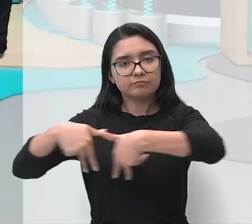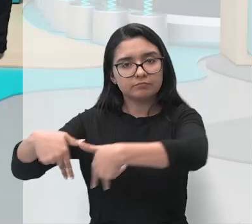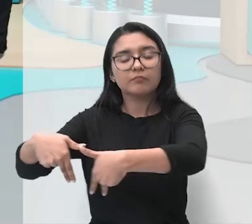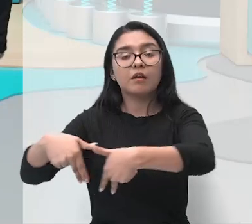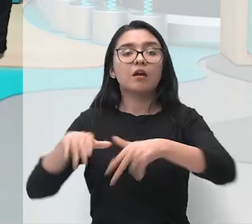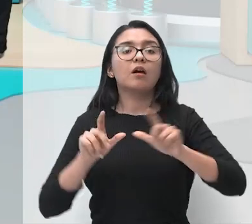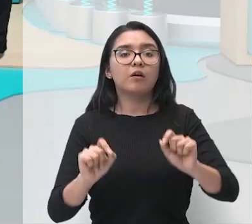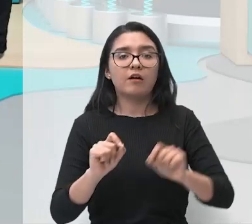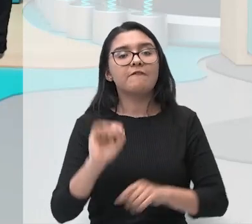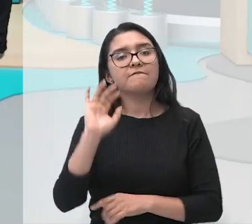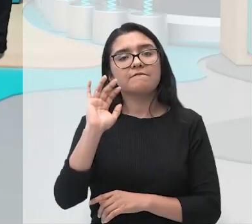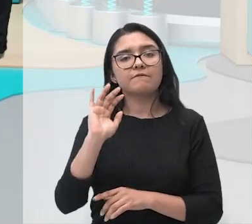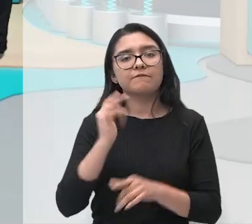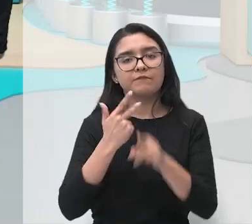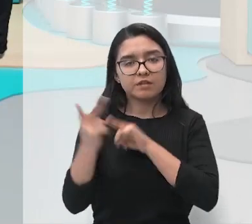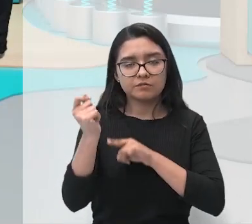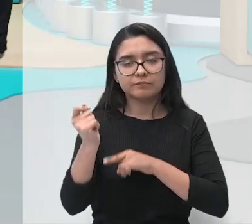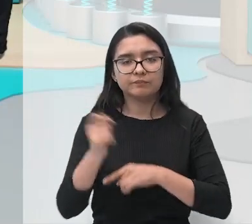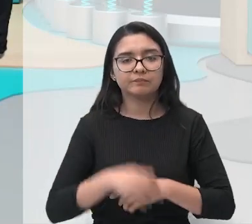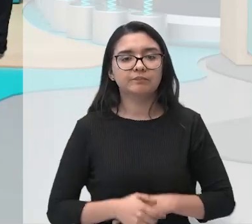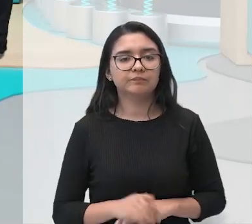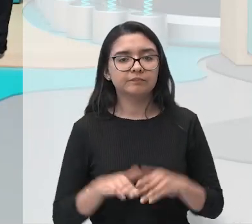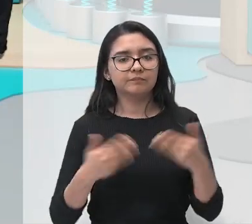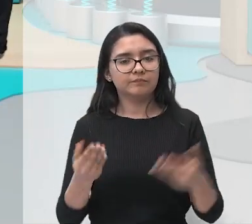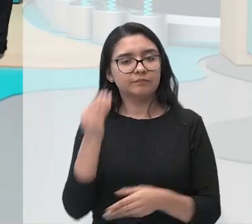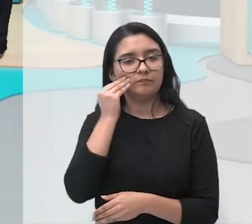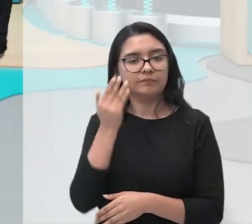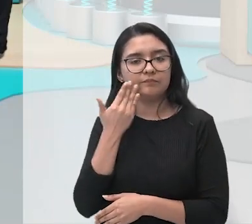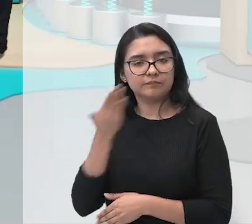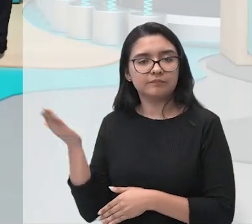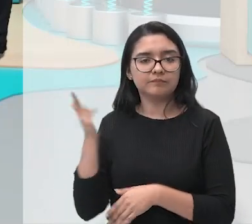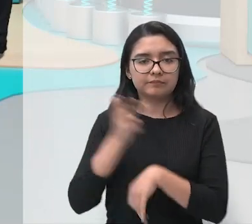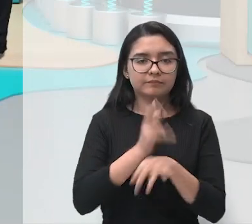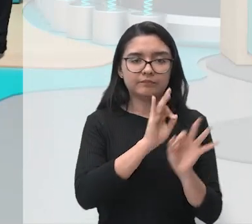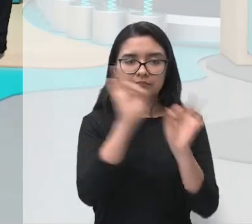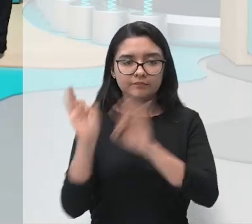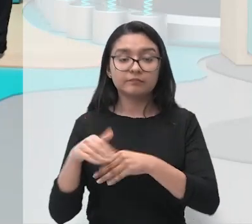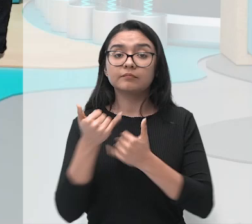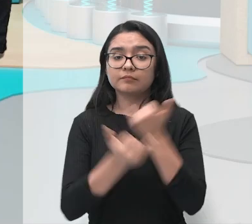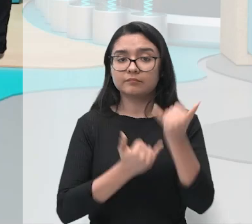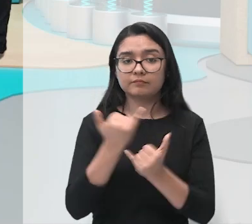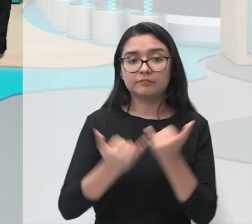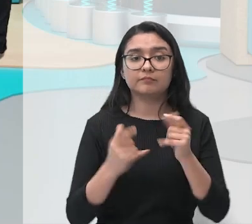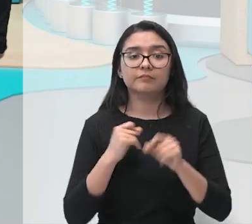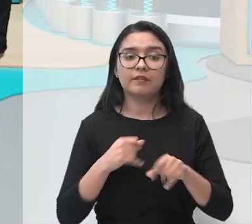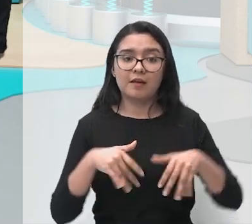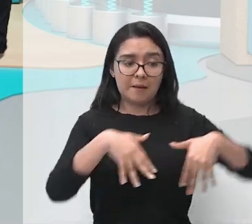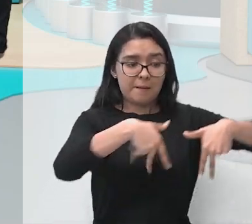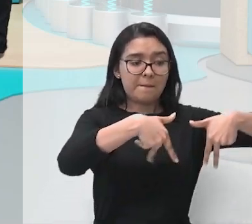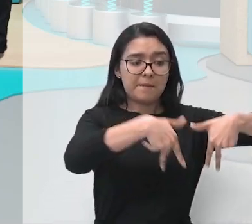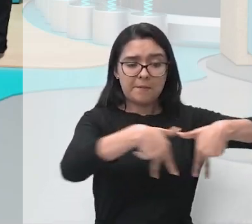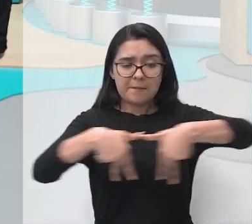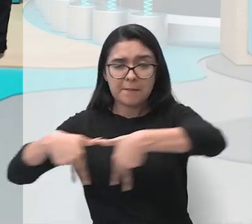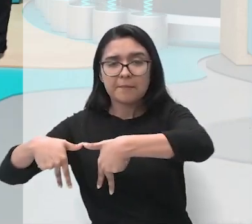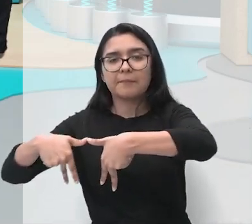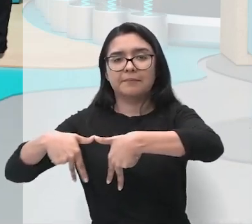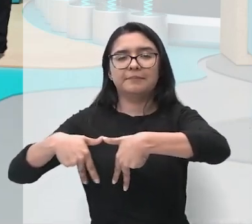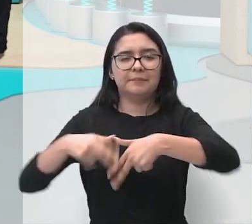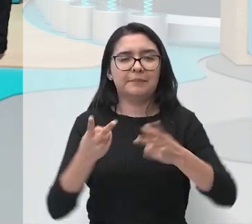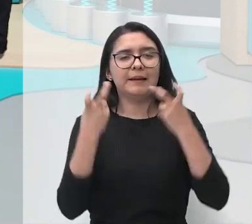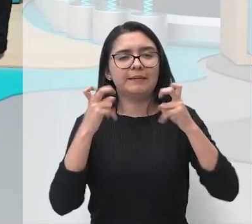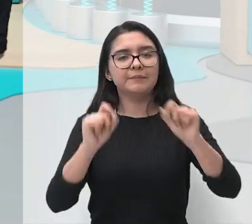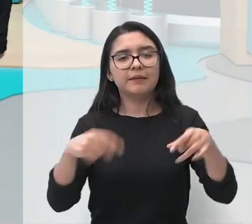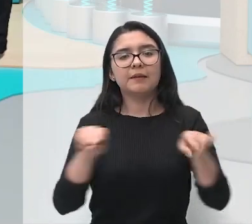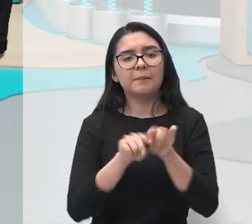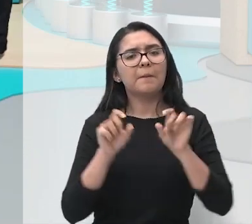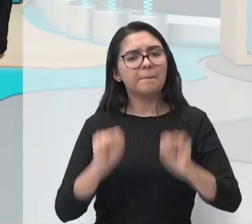for pego, é o vencedor. Então, observem mais um pouco. Chega o momento da brincadeira que essa corrente fica enorme e vocês